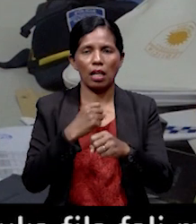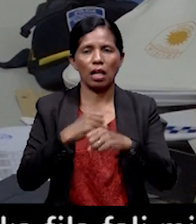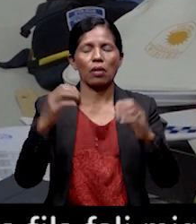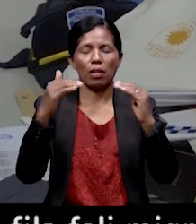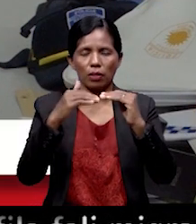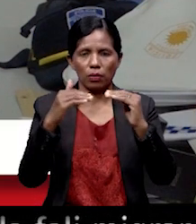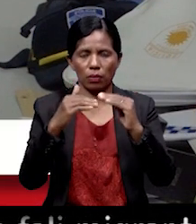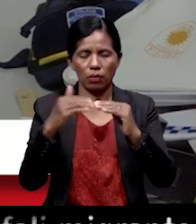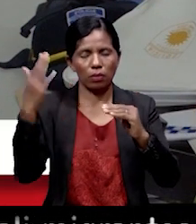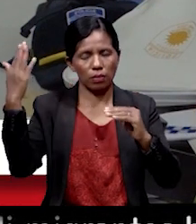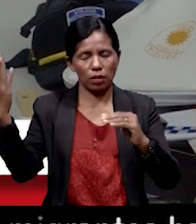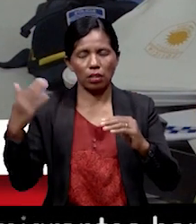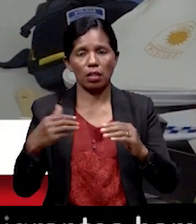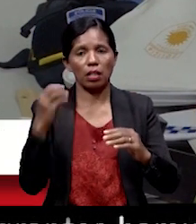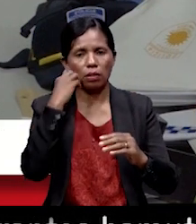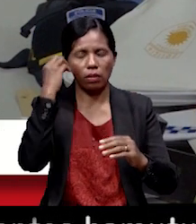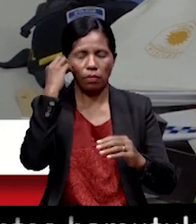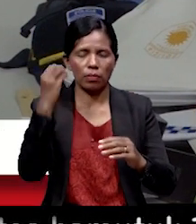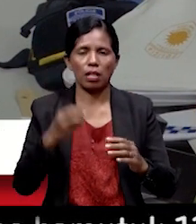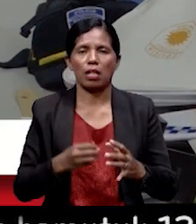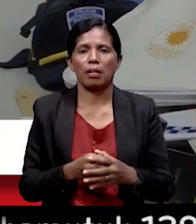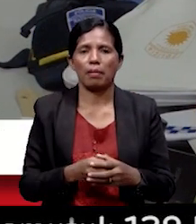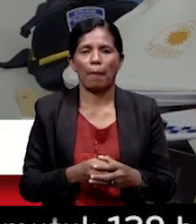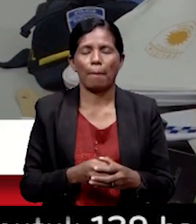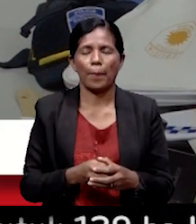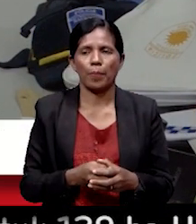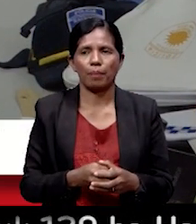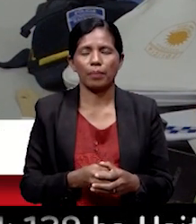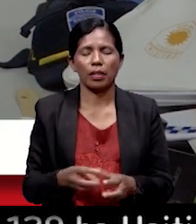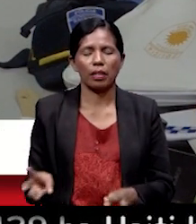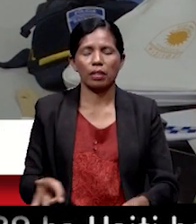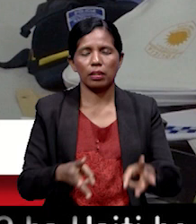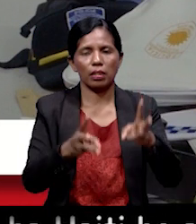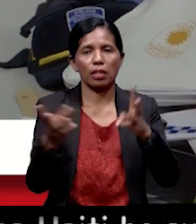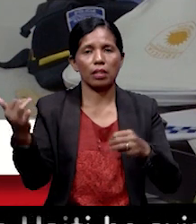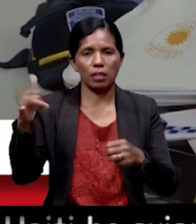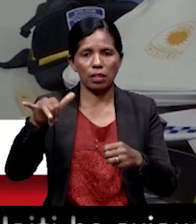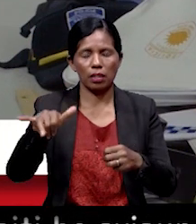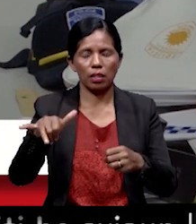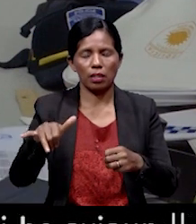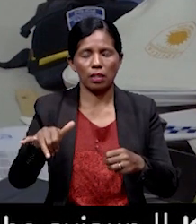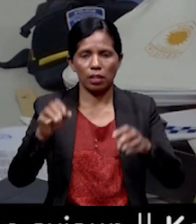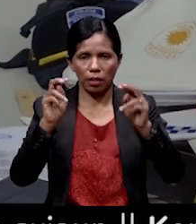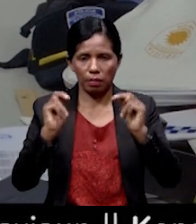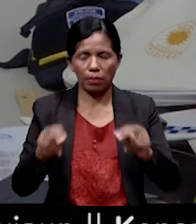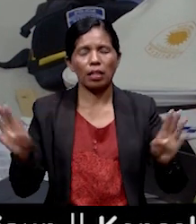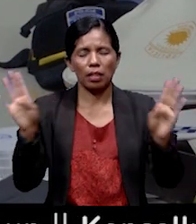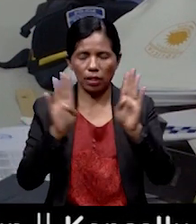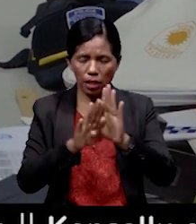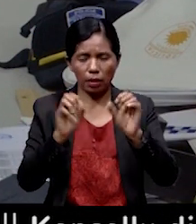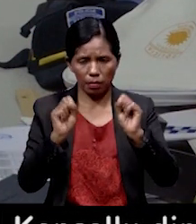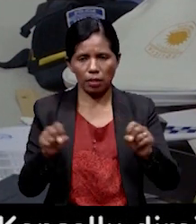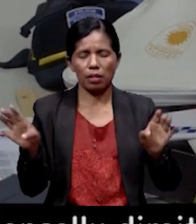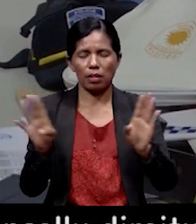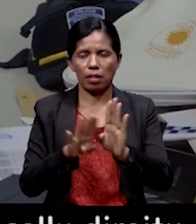residência, talvez direção ou estrada Siranebe, maka possibilidade bele taca.